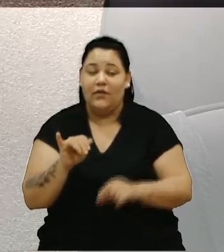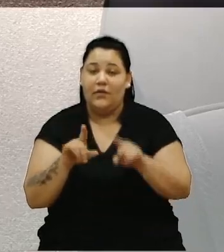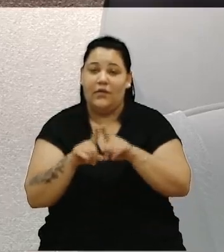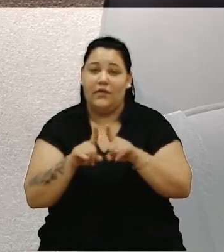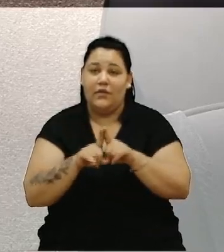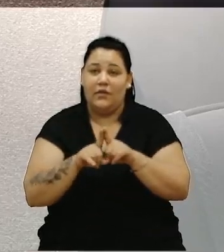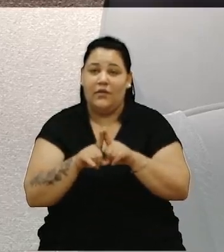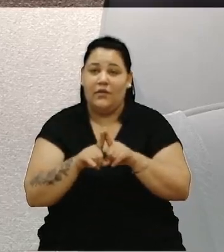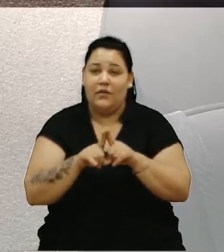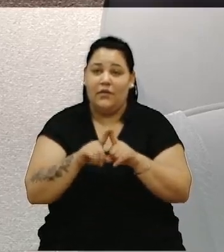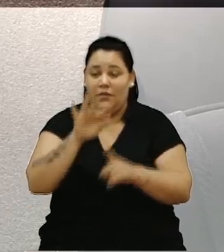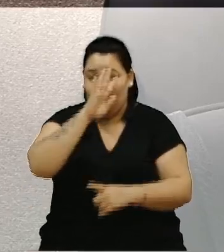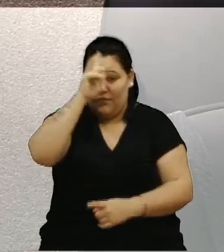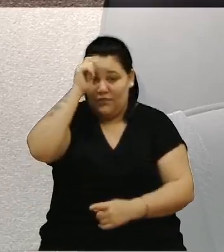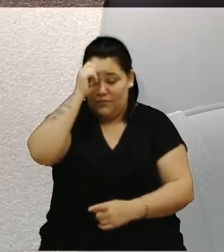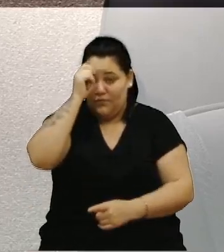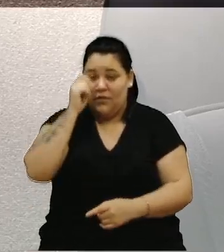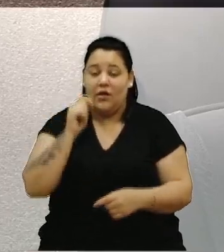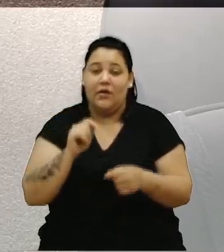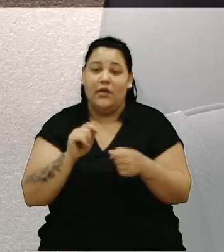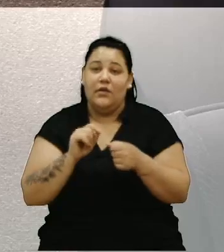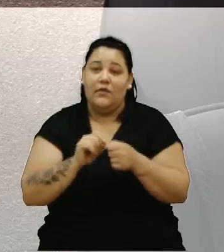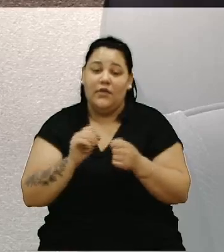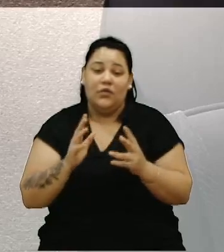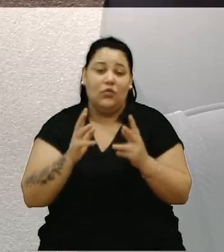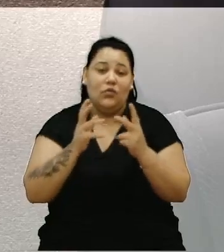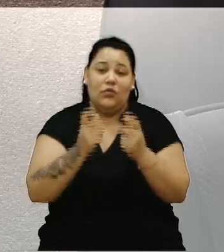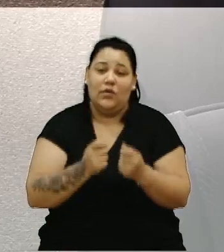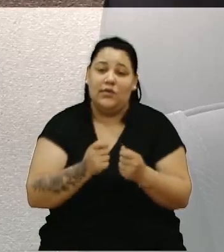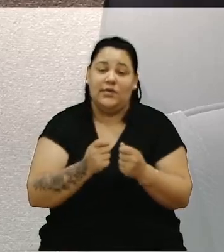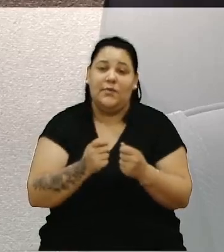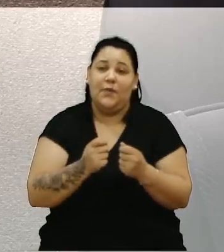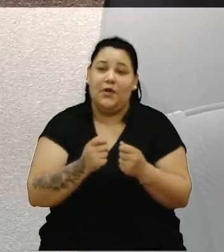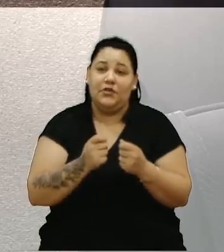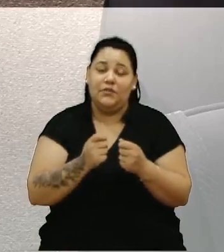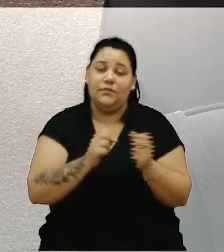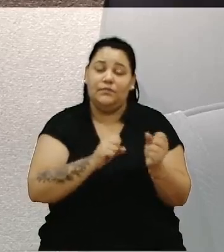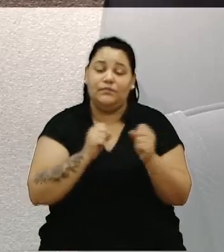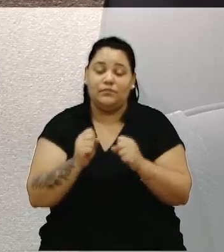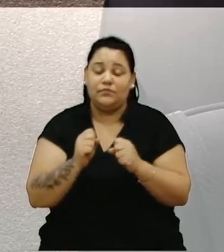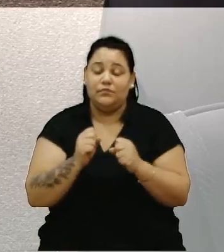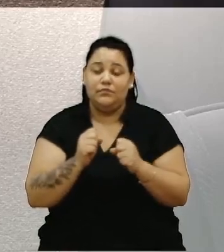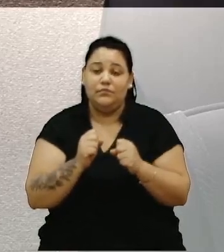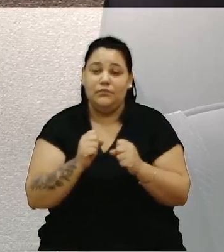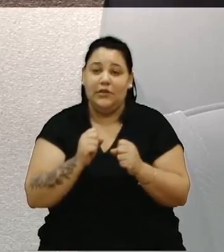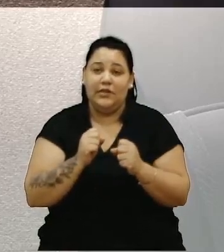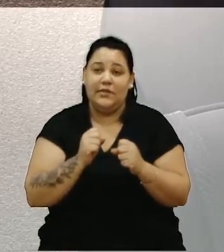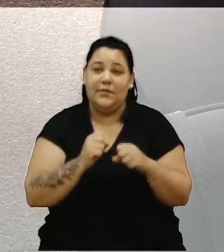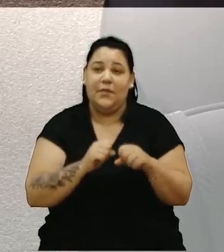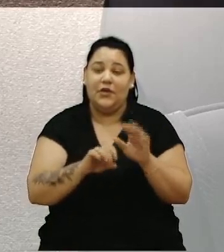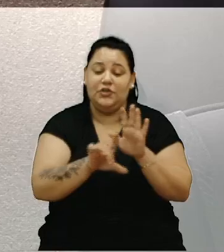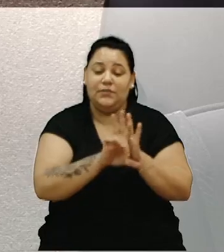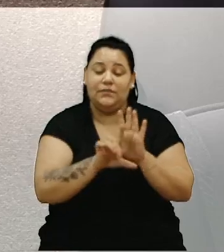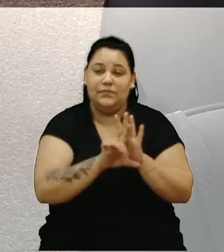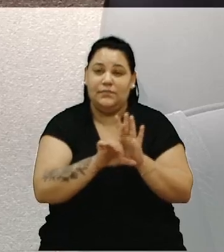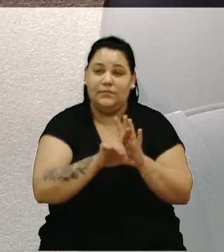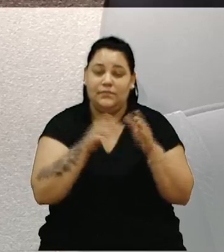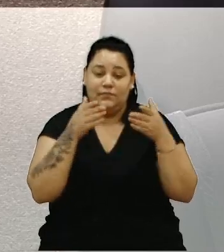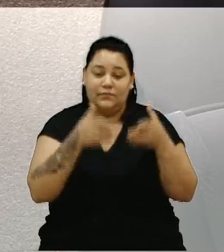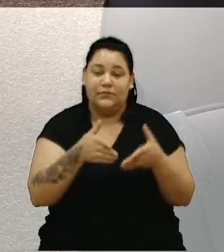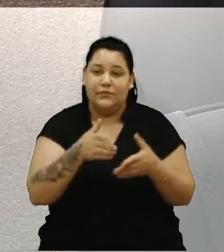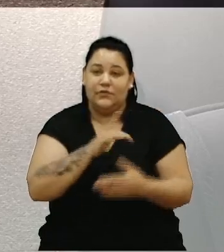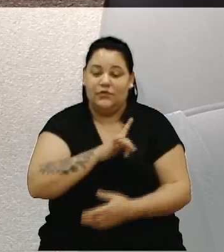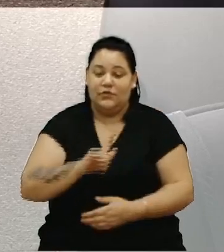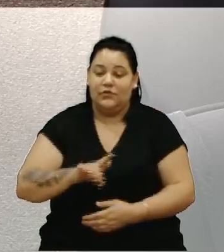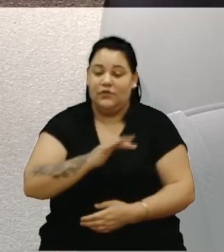vem fazendo tudo o que pode, tem tentado notificar, porque existem legislações específicas, né, do governo federal com relação